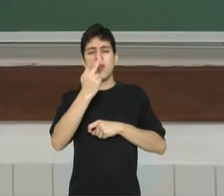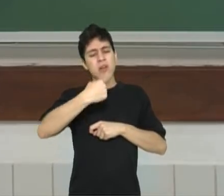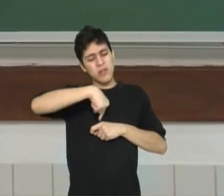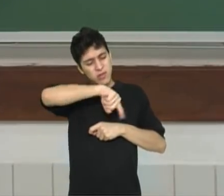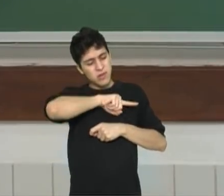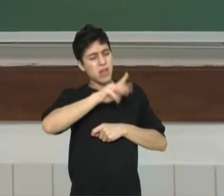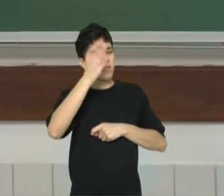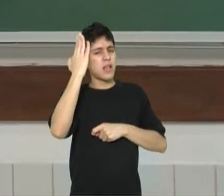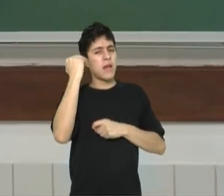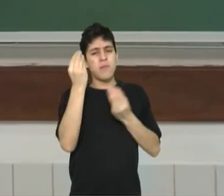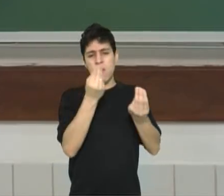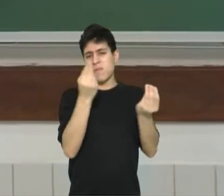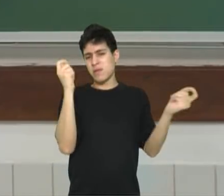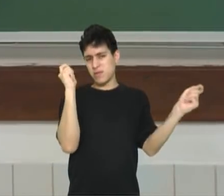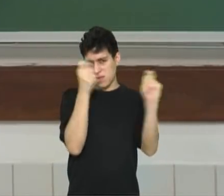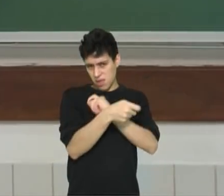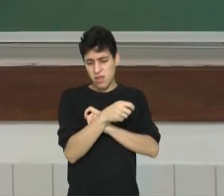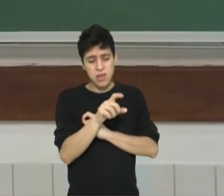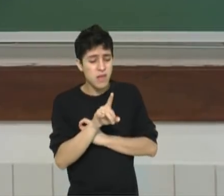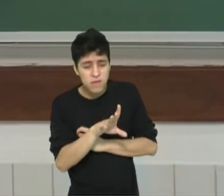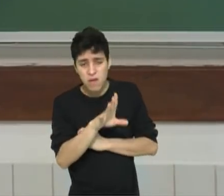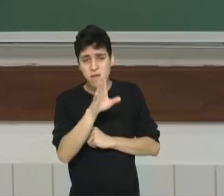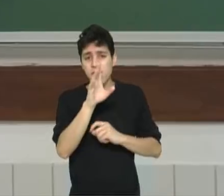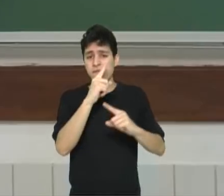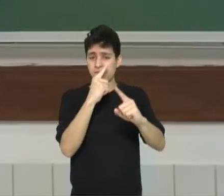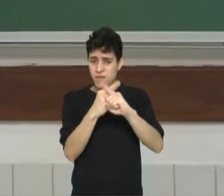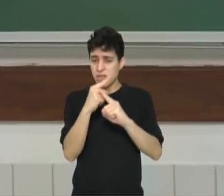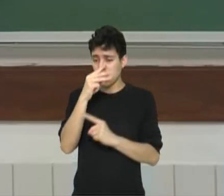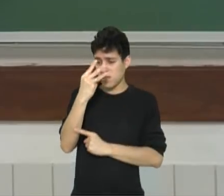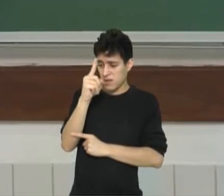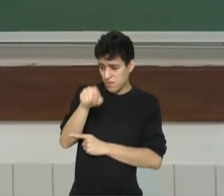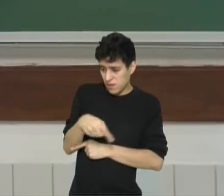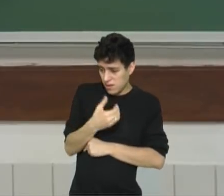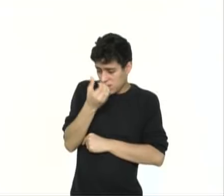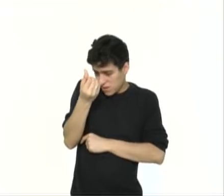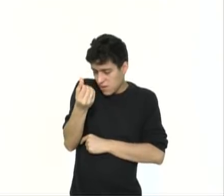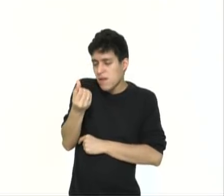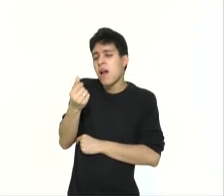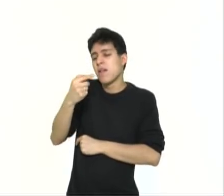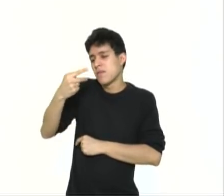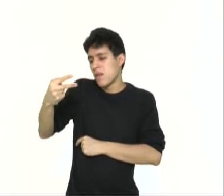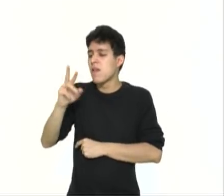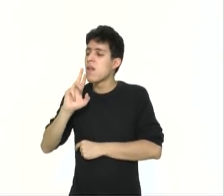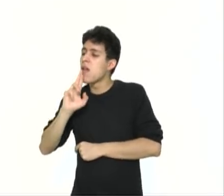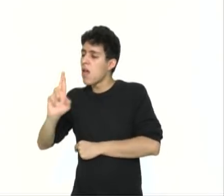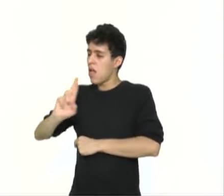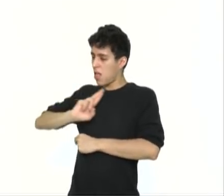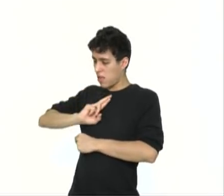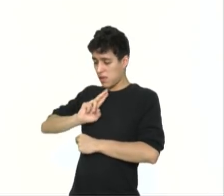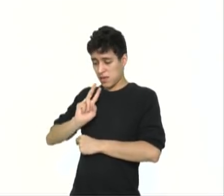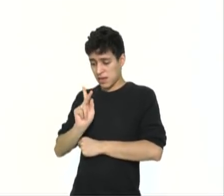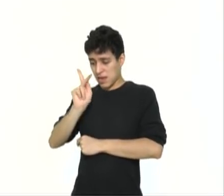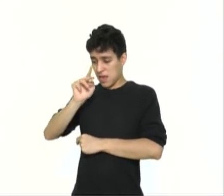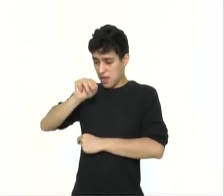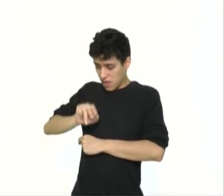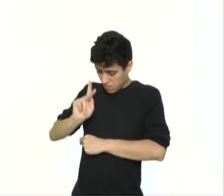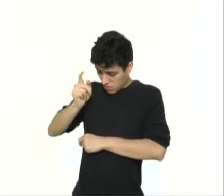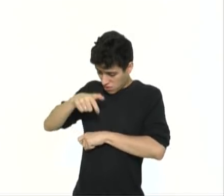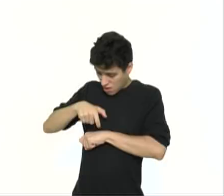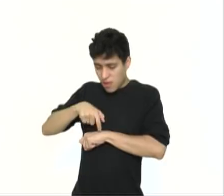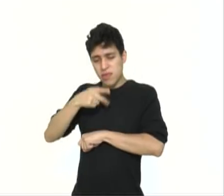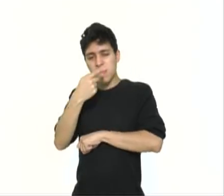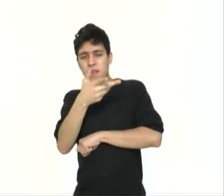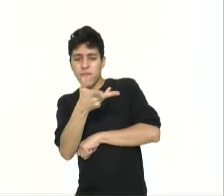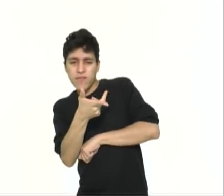sabe como converter, né? Se a gente multiplicar por 3,6, significa então que em quilômetros por hora a